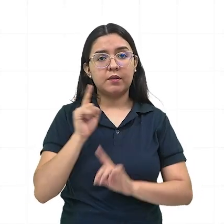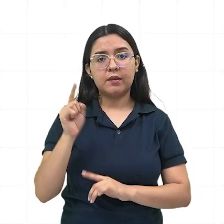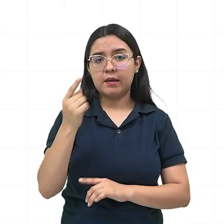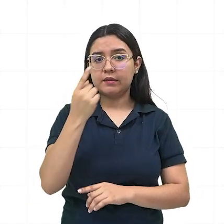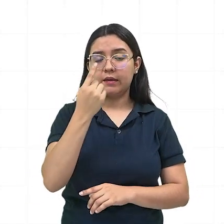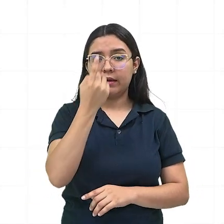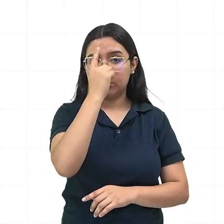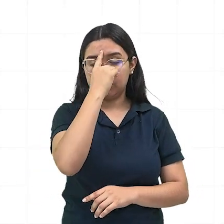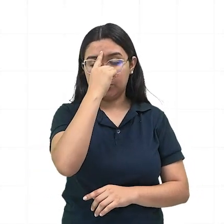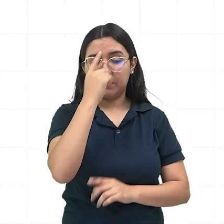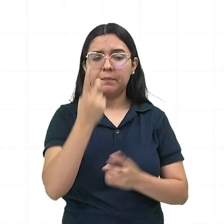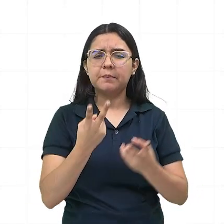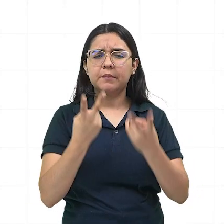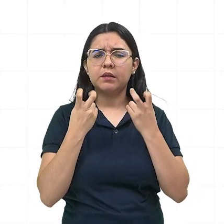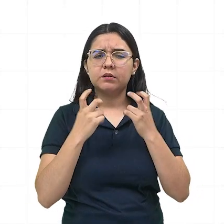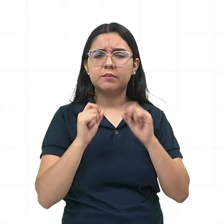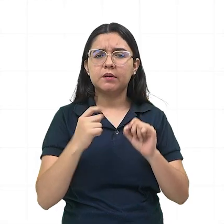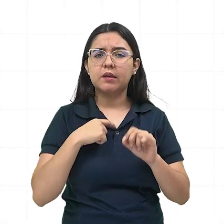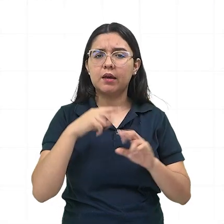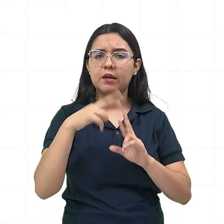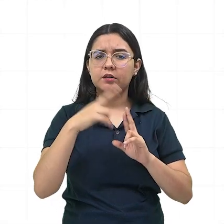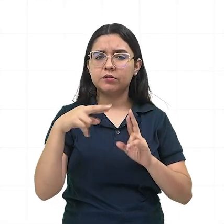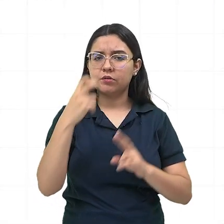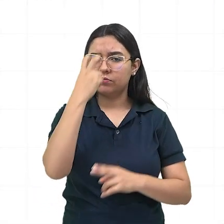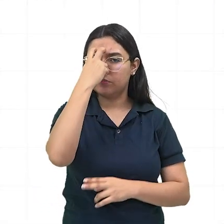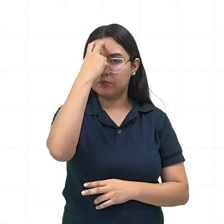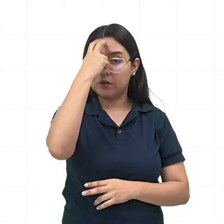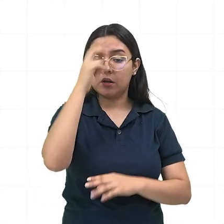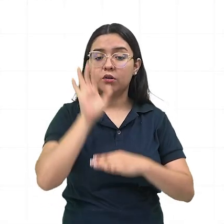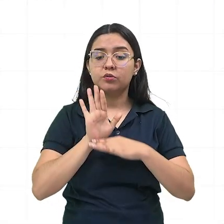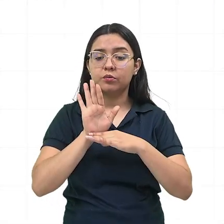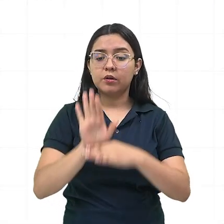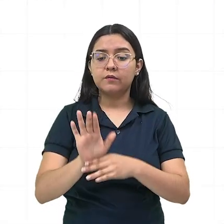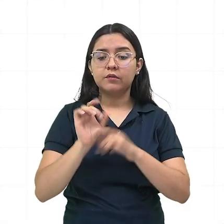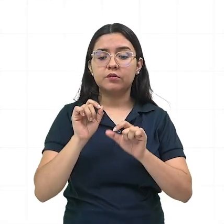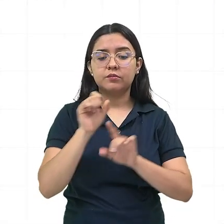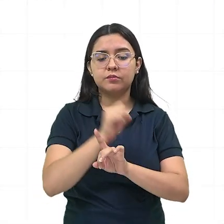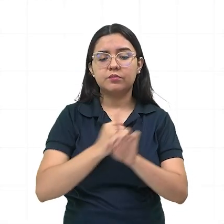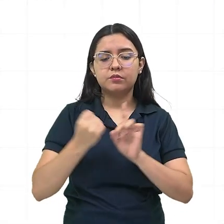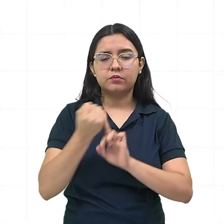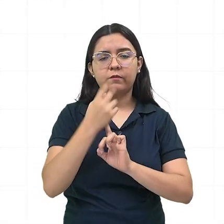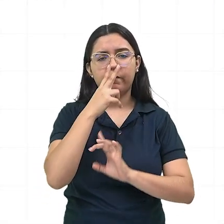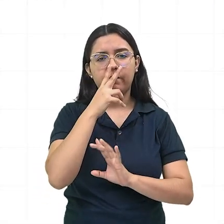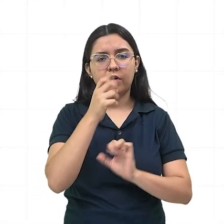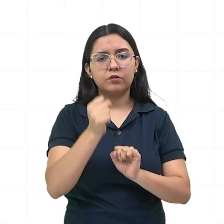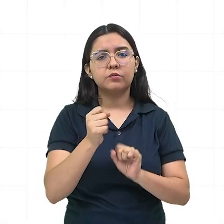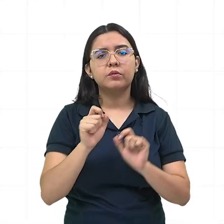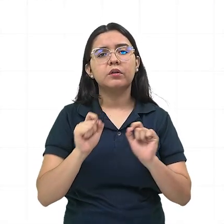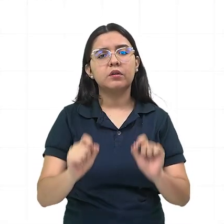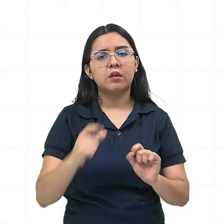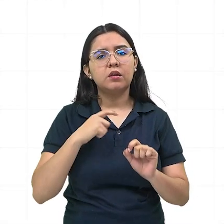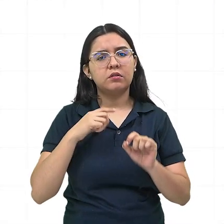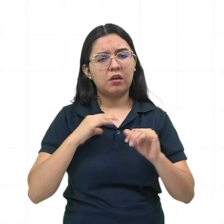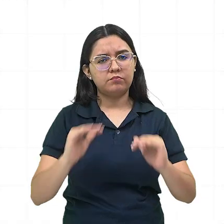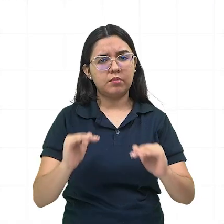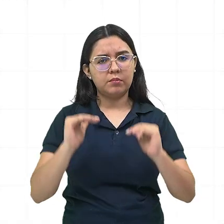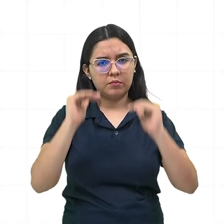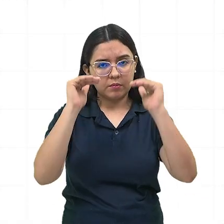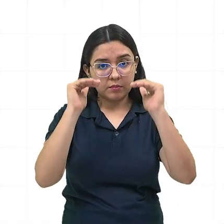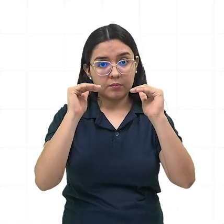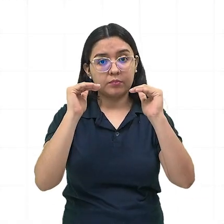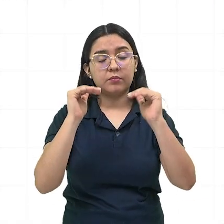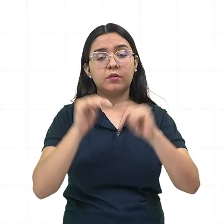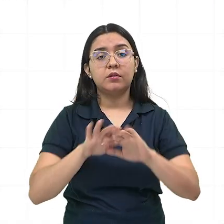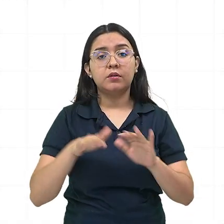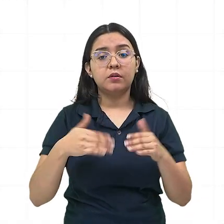Ele observou que a religião hindu ajudava a manter uma sociedade fortemente hierarquizada,